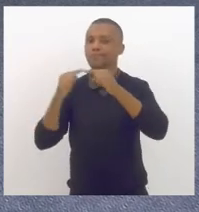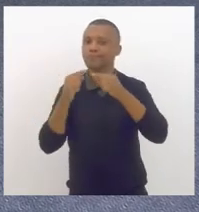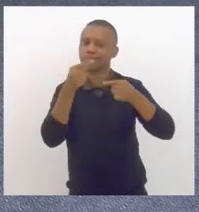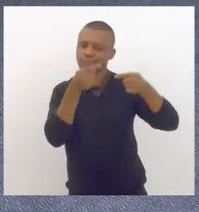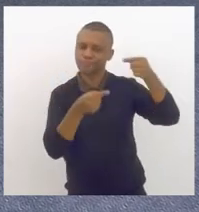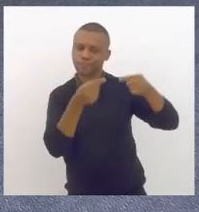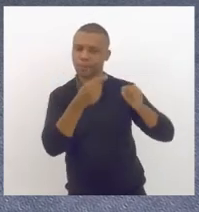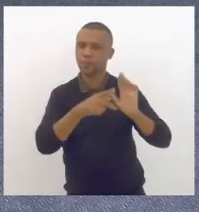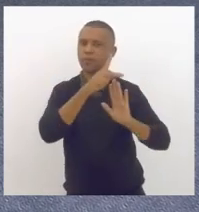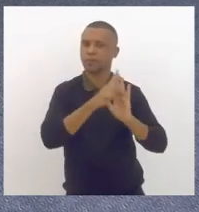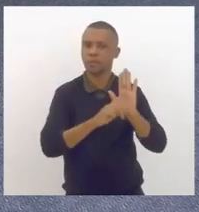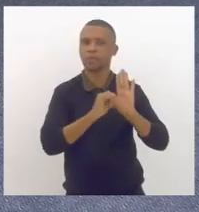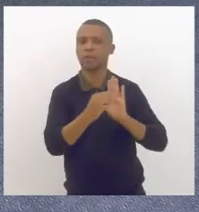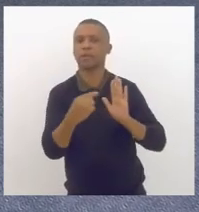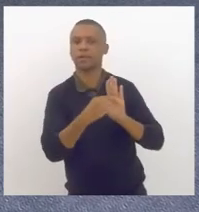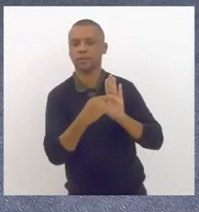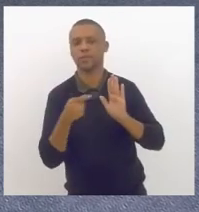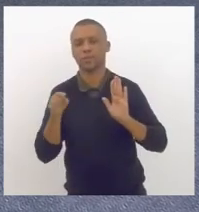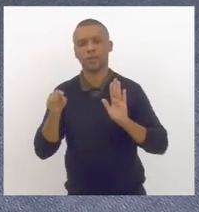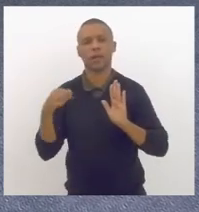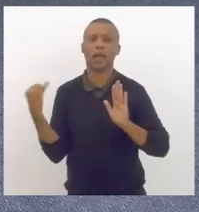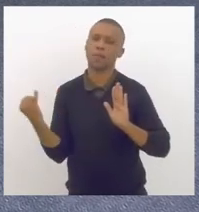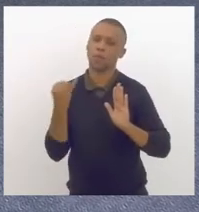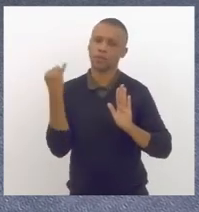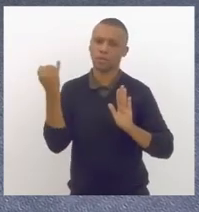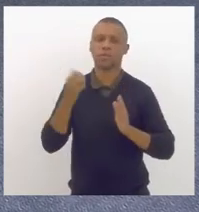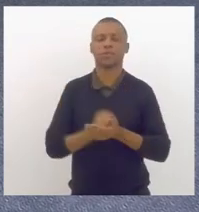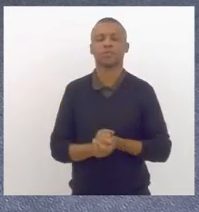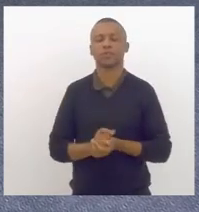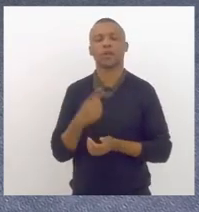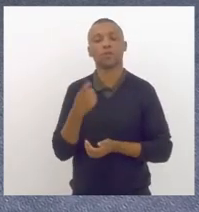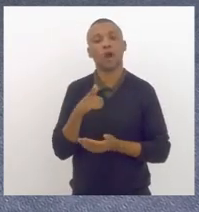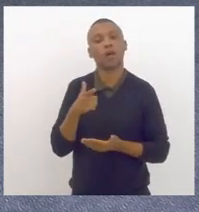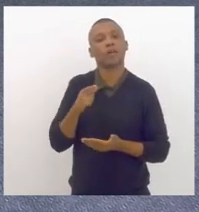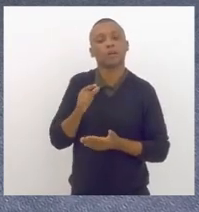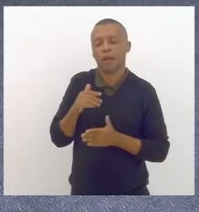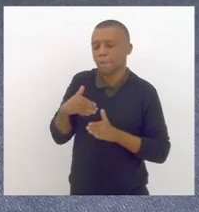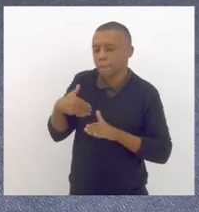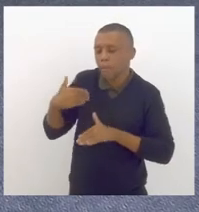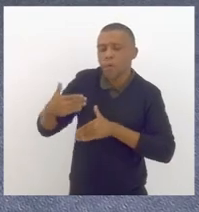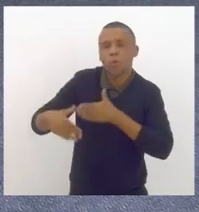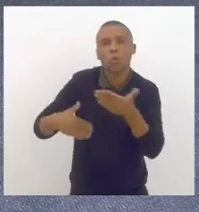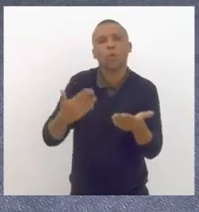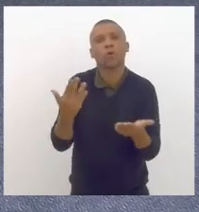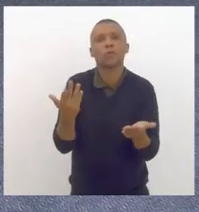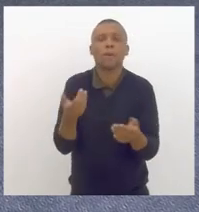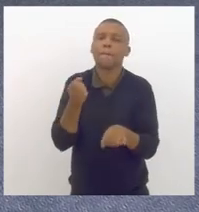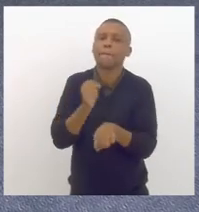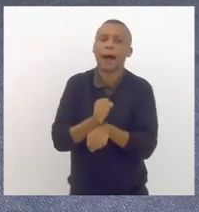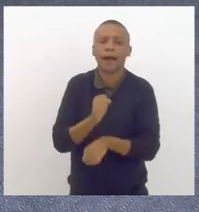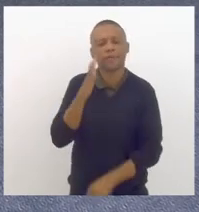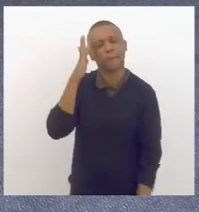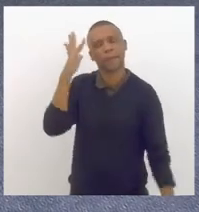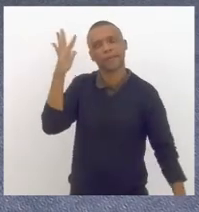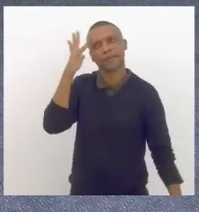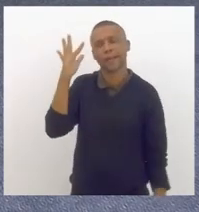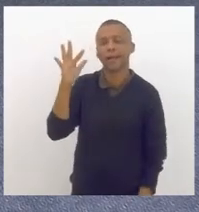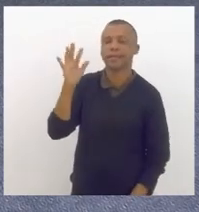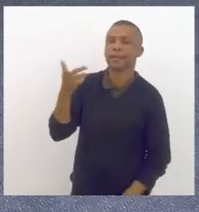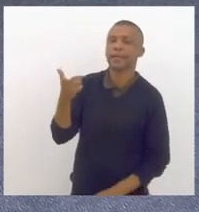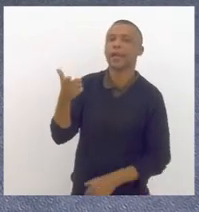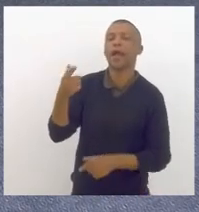discussão, que, aliás, é importantíssimo, acho que a gente avança quando deixa de entender que política de habitação popular é